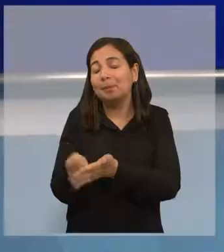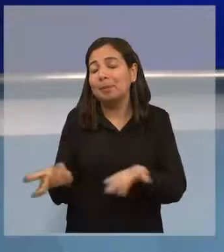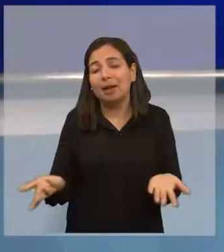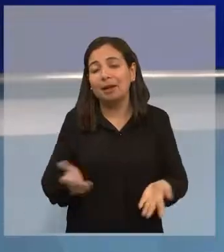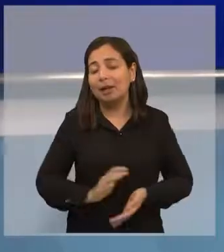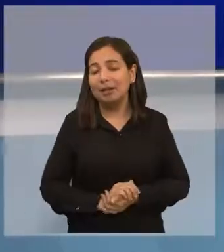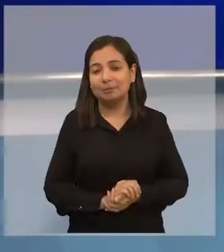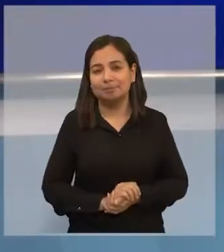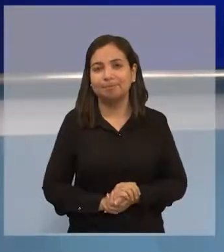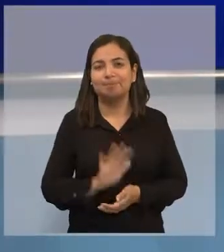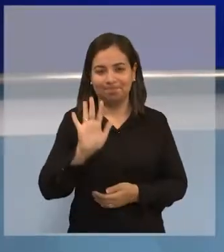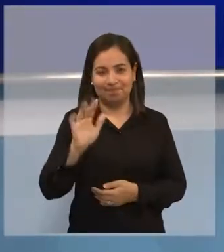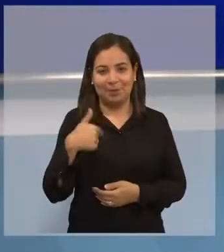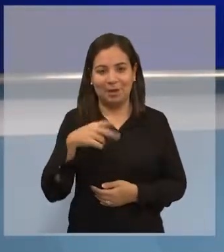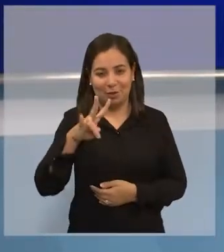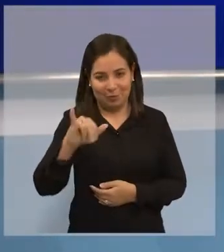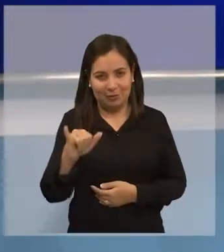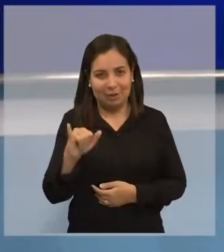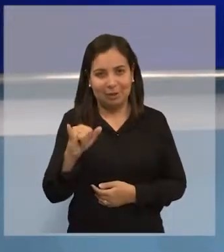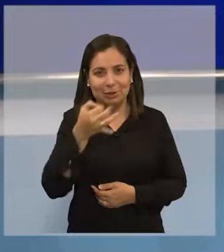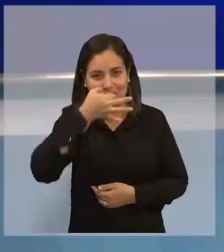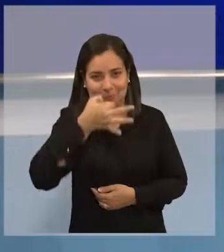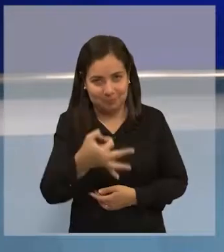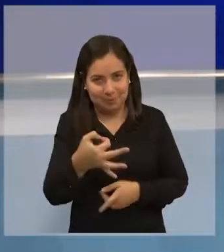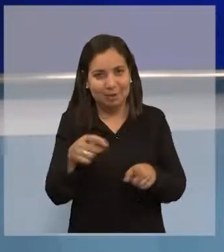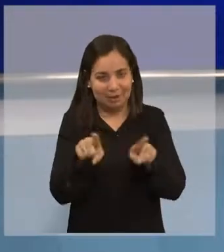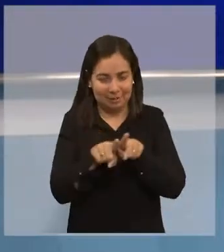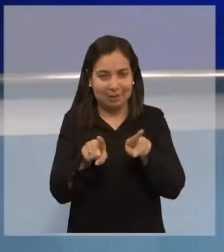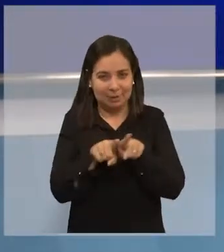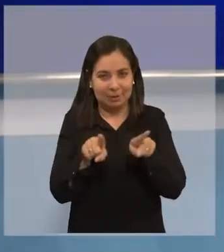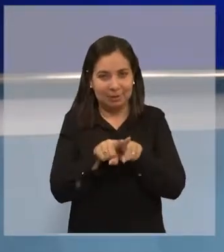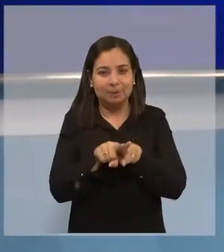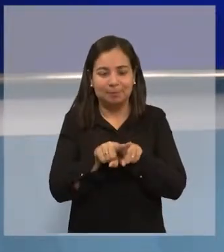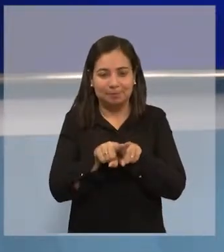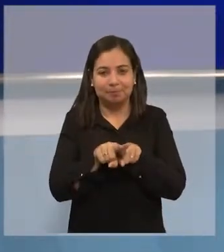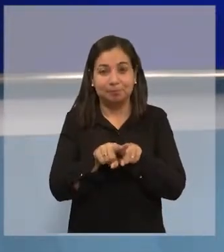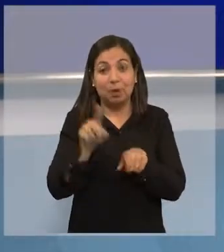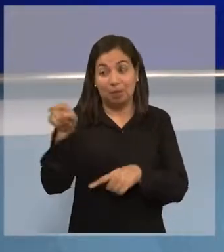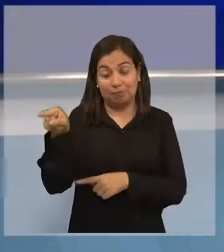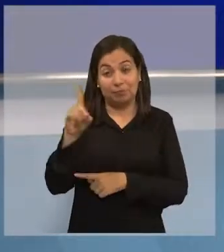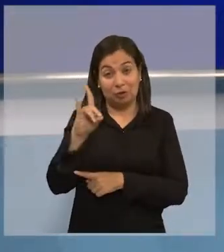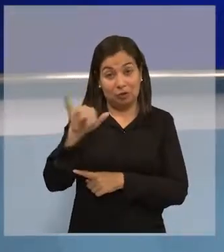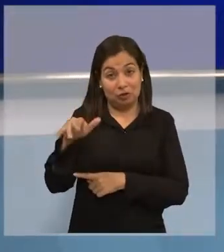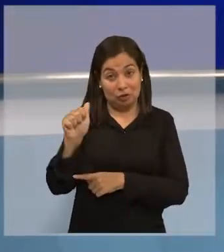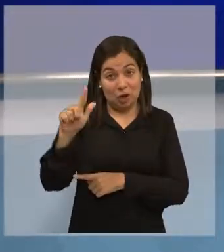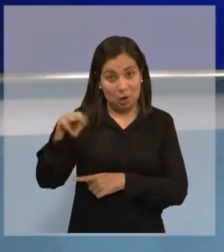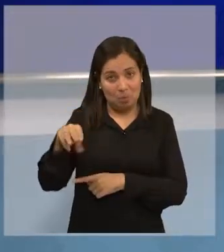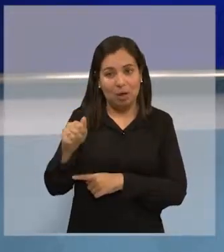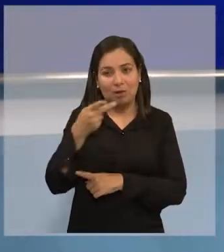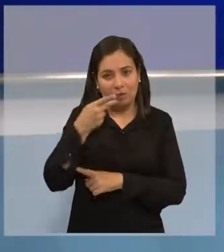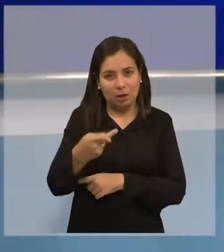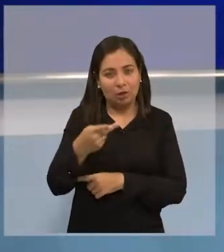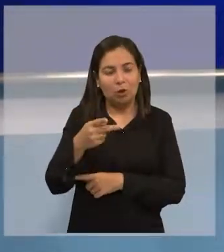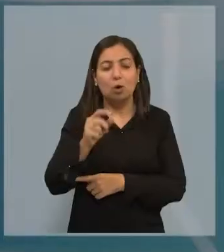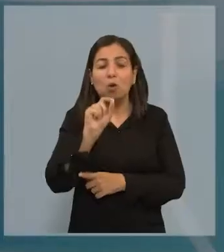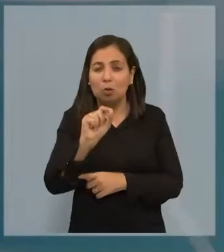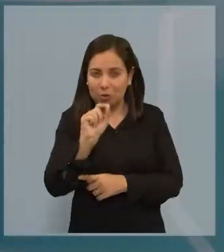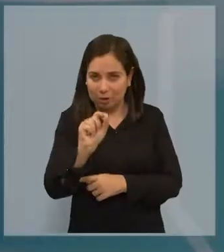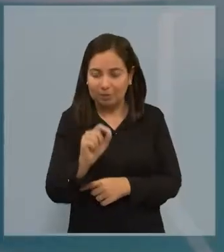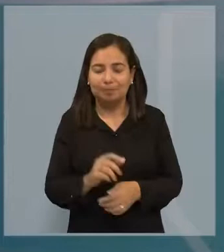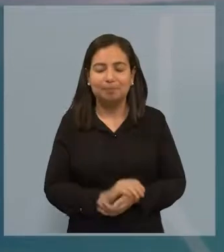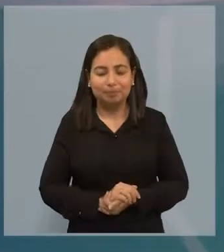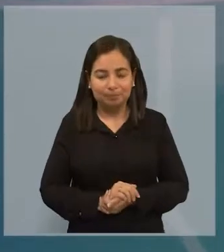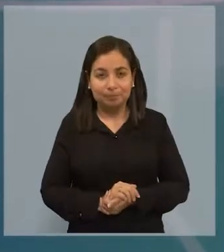aqui a minha colher nessa discussão para pontuar o que o Reginaldo acaba de dizer. Acontece, doutor Reginaldo,